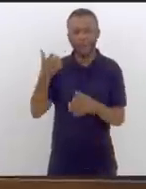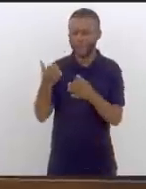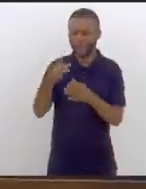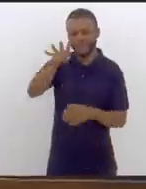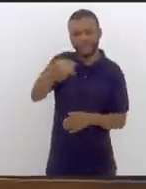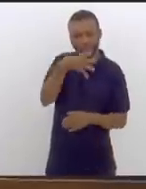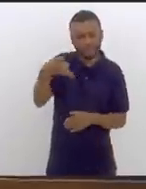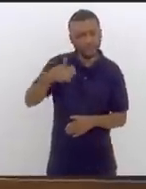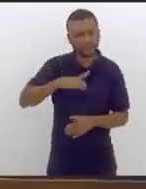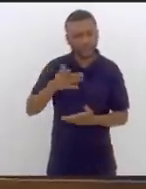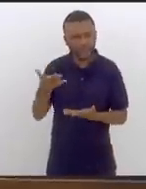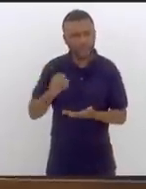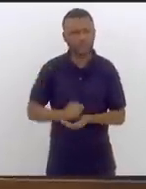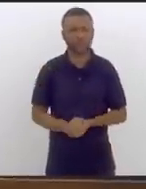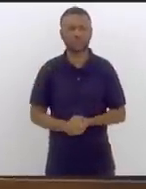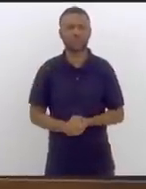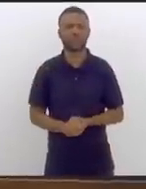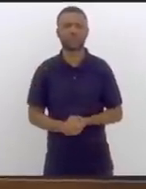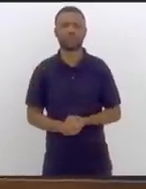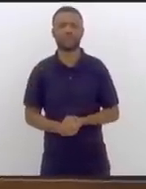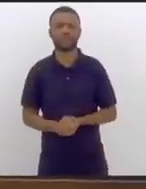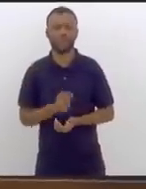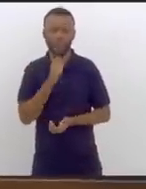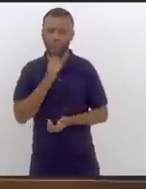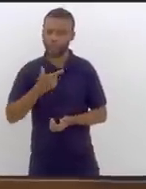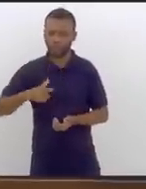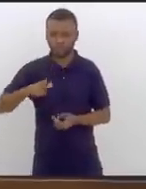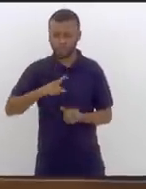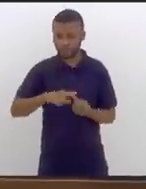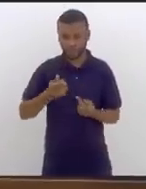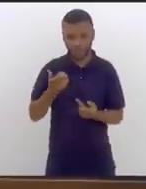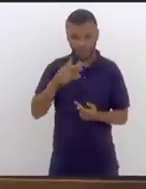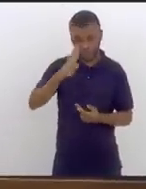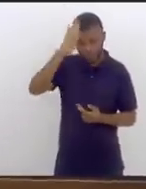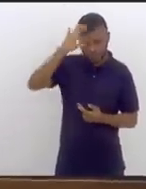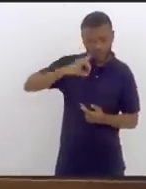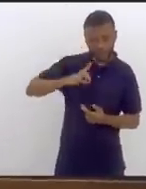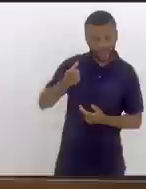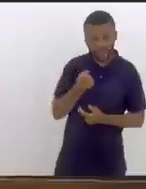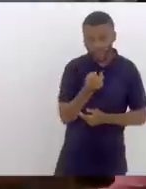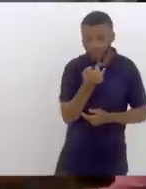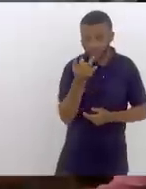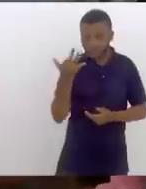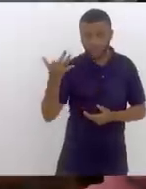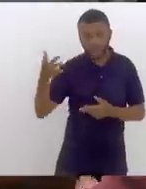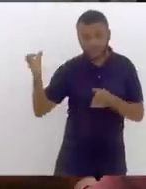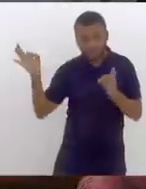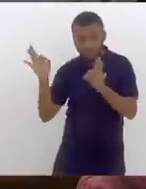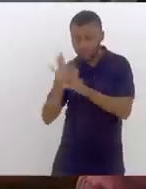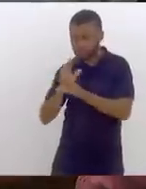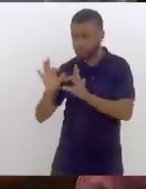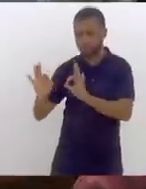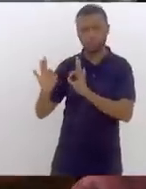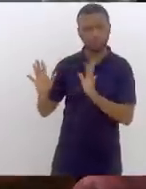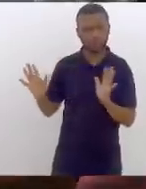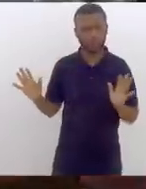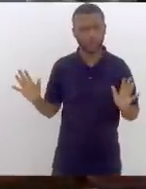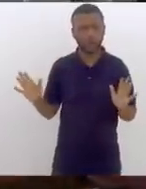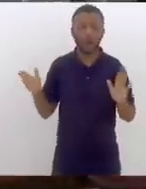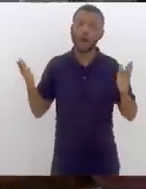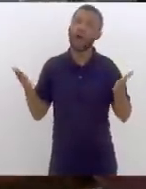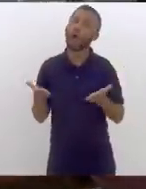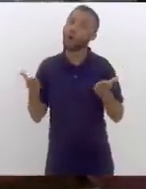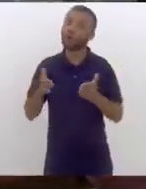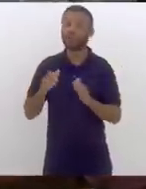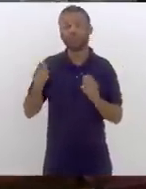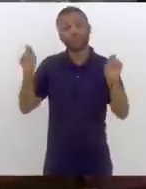escala tem Gabriel não bombeiro tem Coronel efetivo suficiente hoje